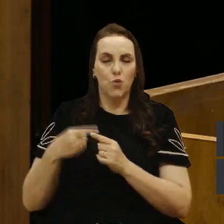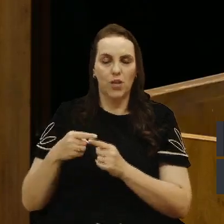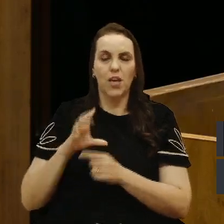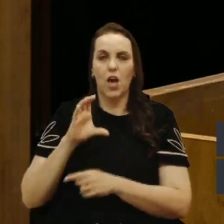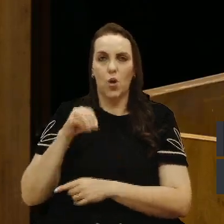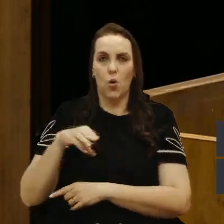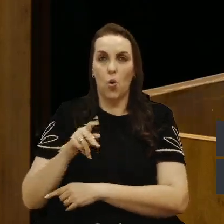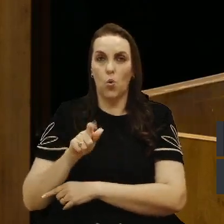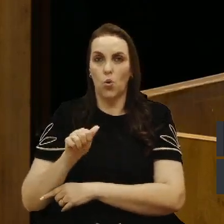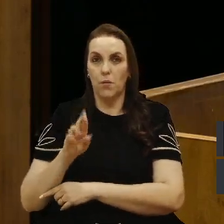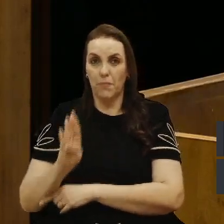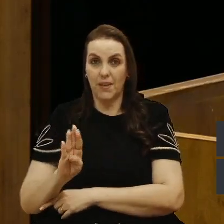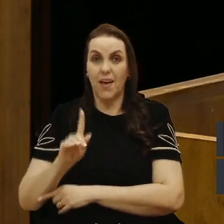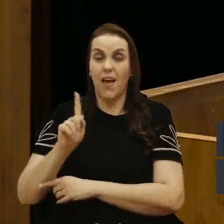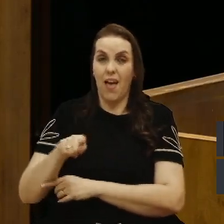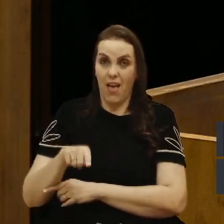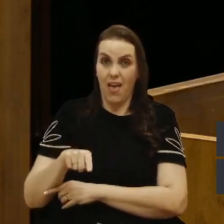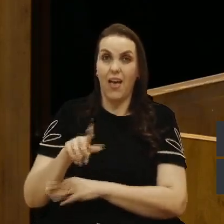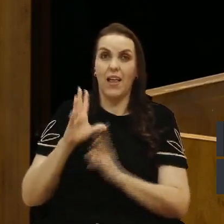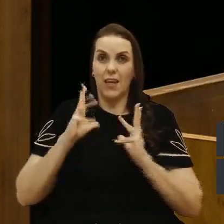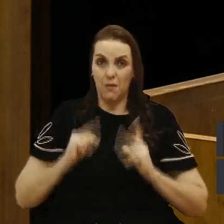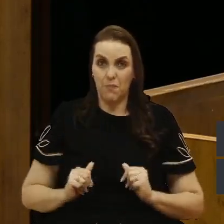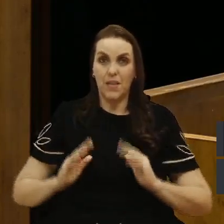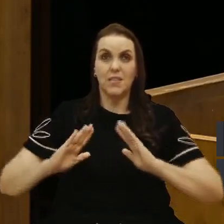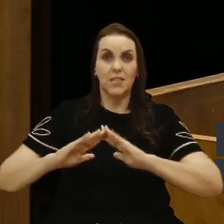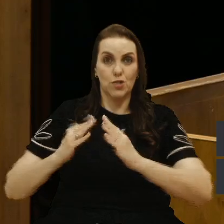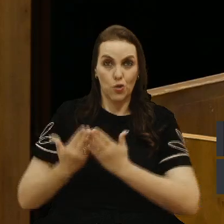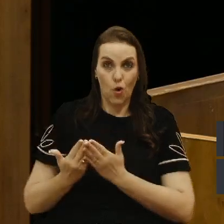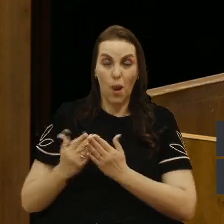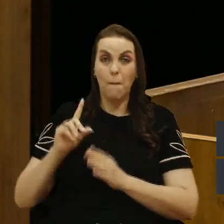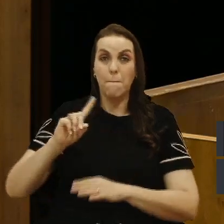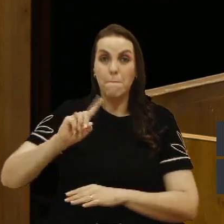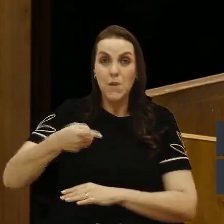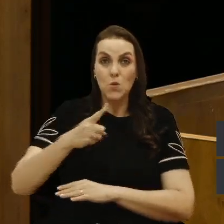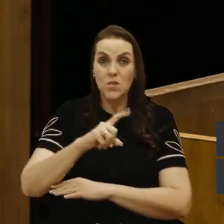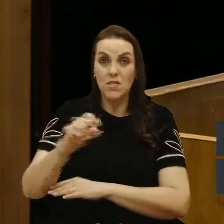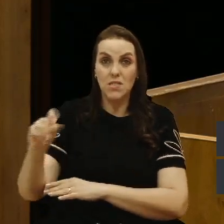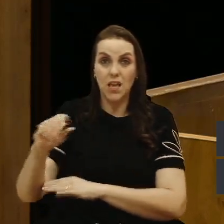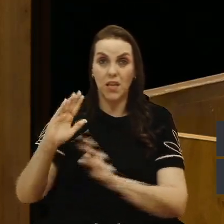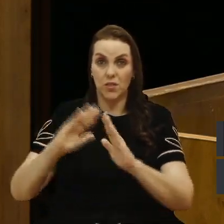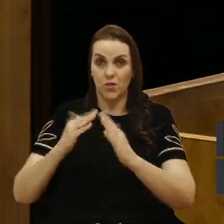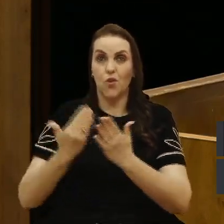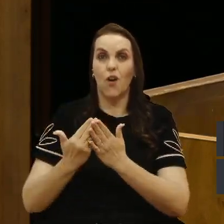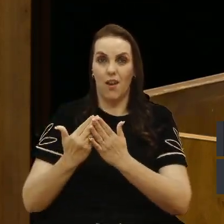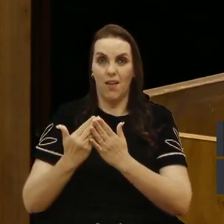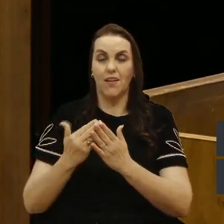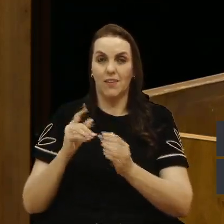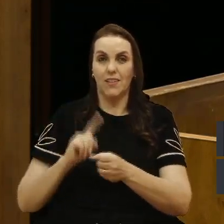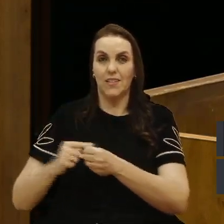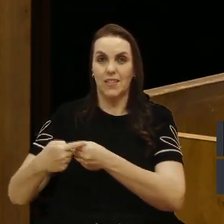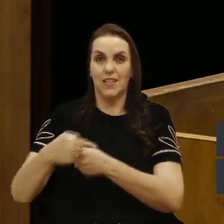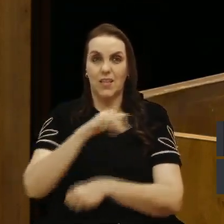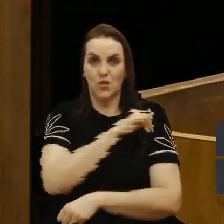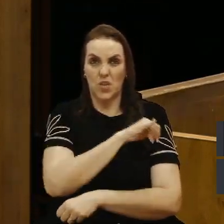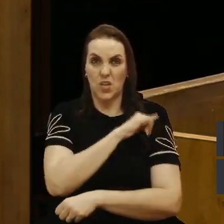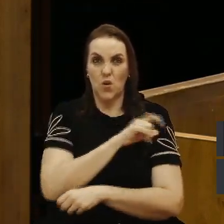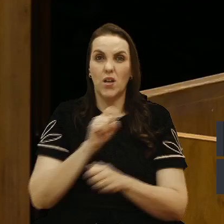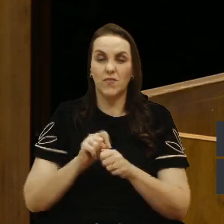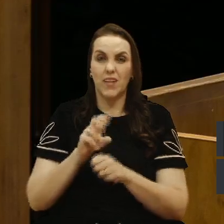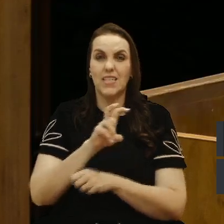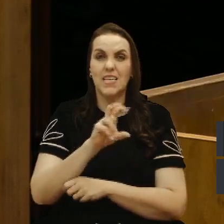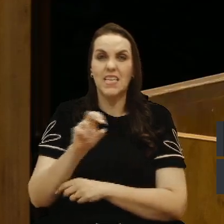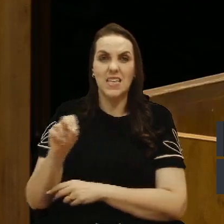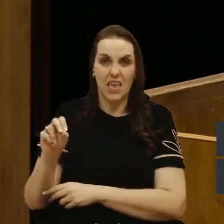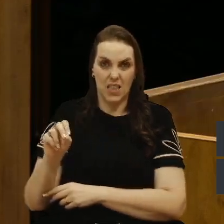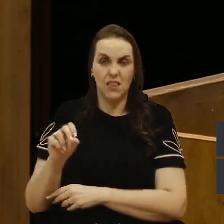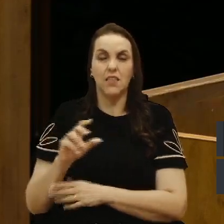é responsável pela limpeza das escolas, são 1.100 escolas da cidade do Rio de Janeiro, eles fazem 500, estão trabalhando para